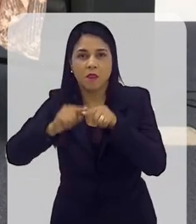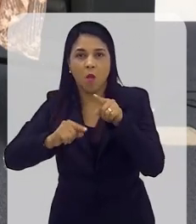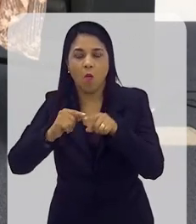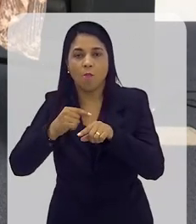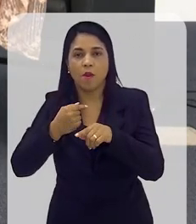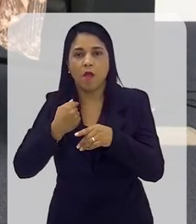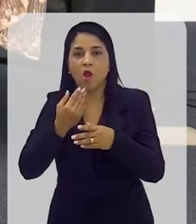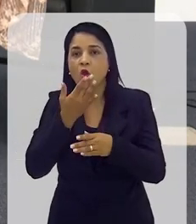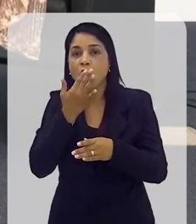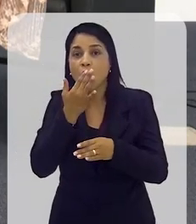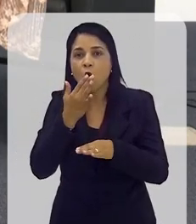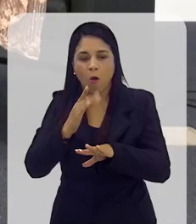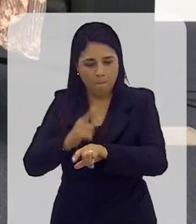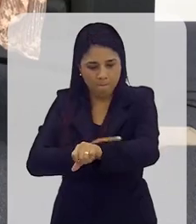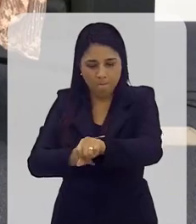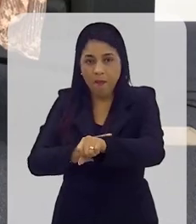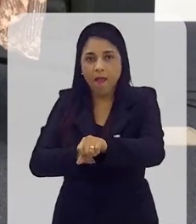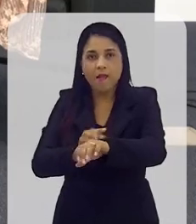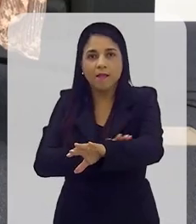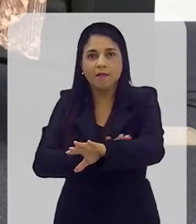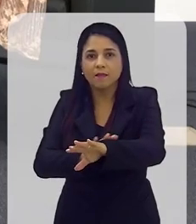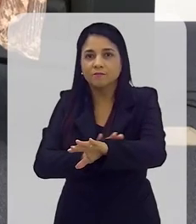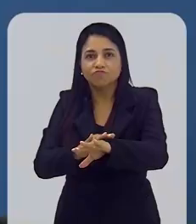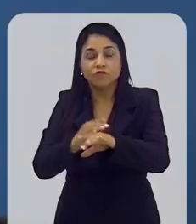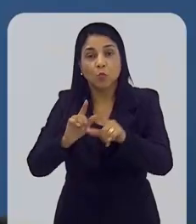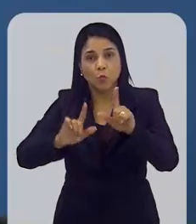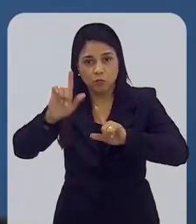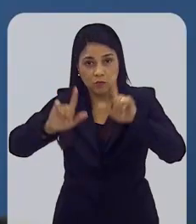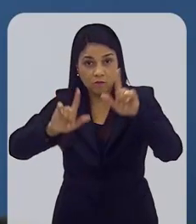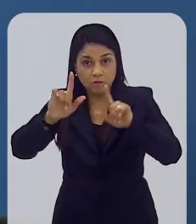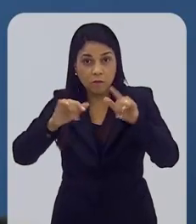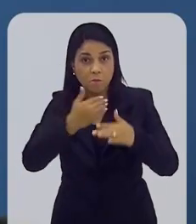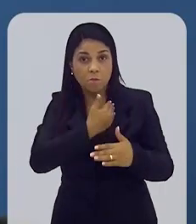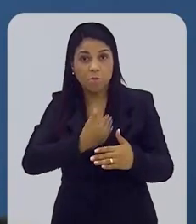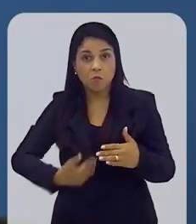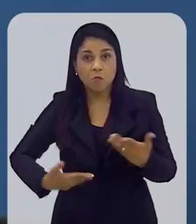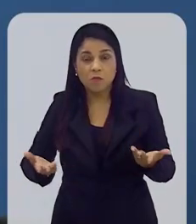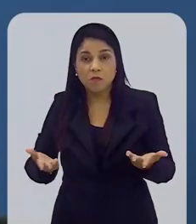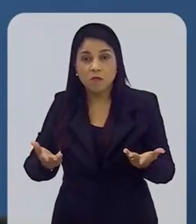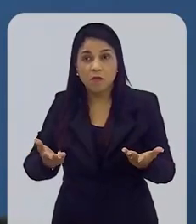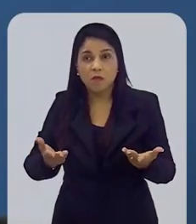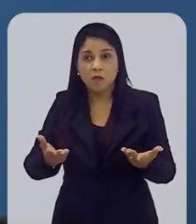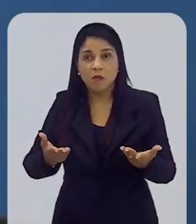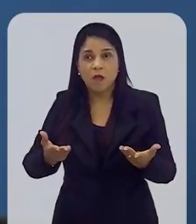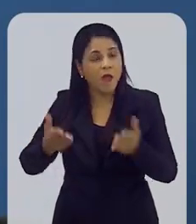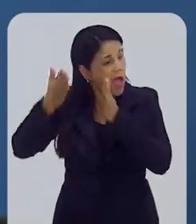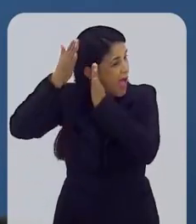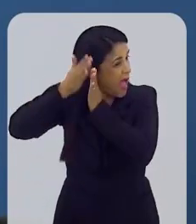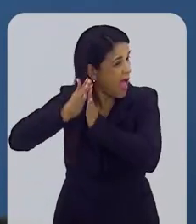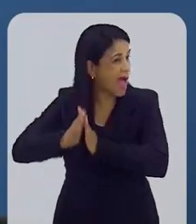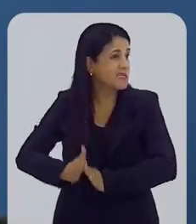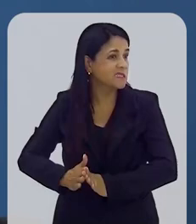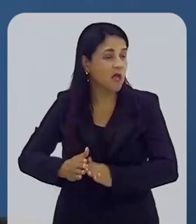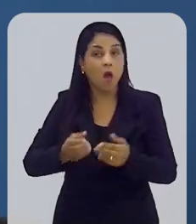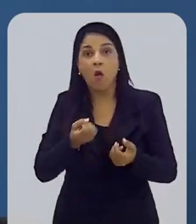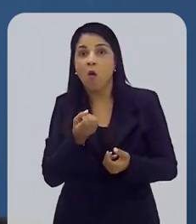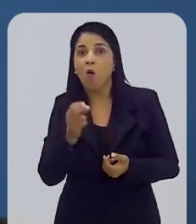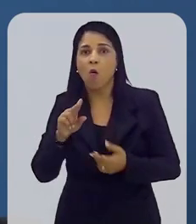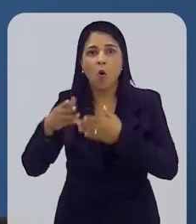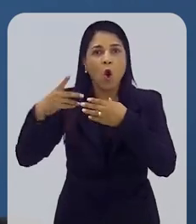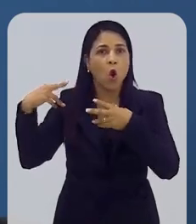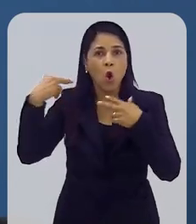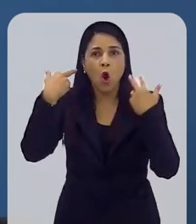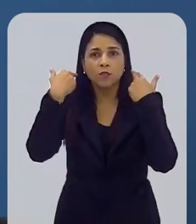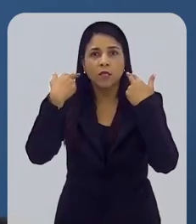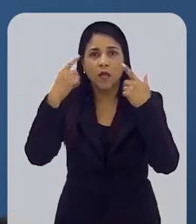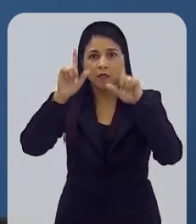O meu cabelo, quando eu entrei, era numa TV pública que eu estou falando, quando eu entrei na TV pública, pediram para eu alisar ou cortar. Eu tive que cortar muito curto